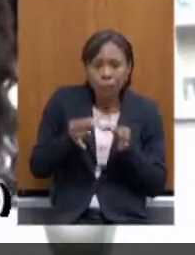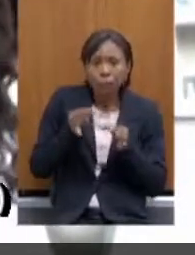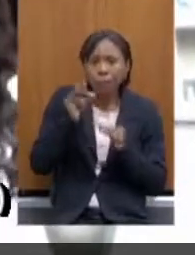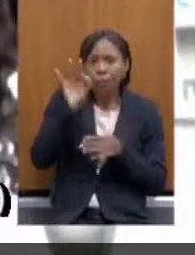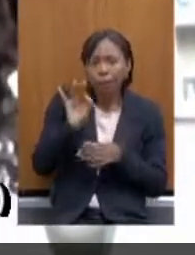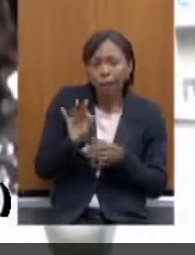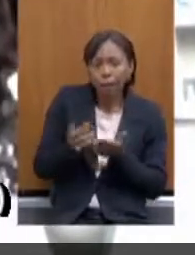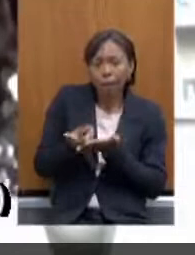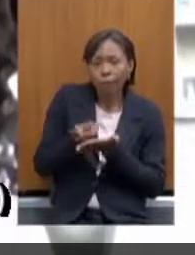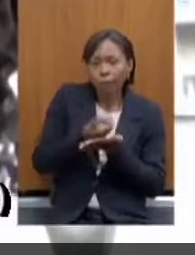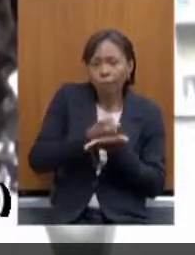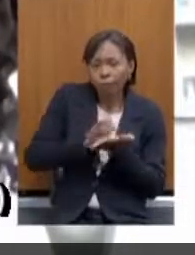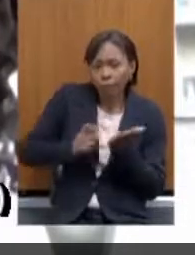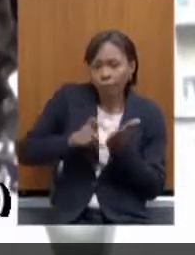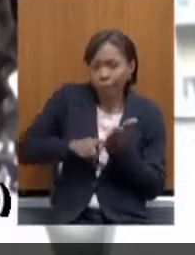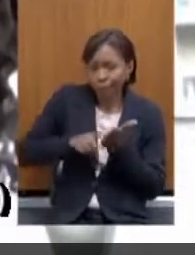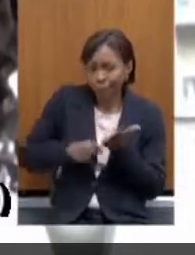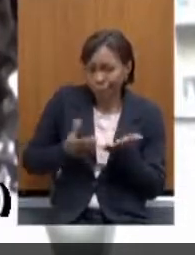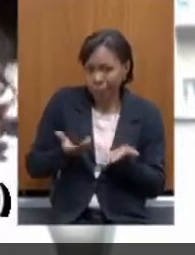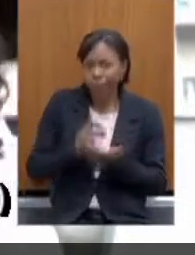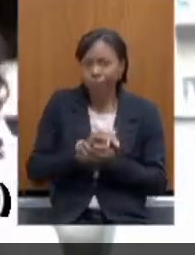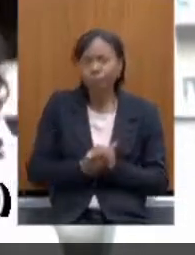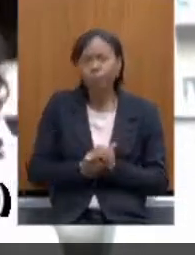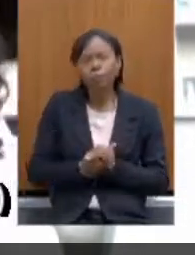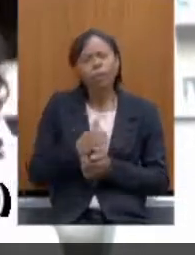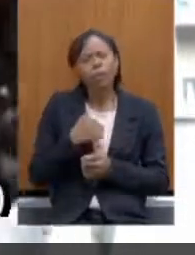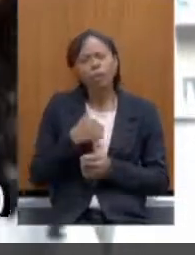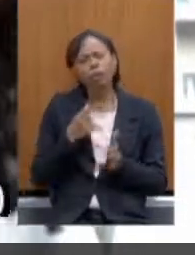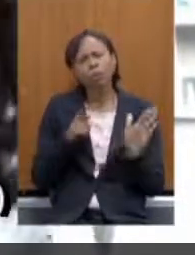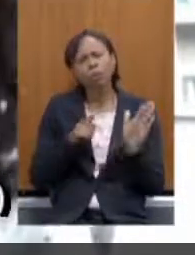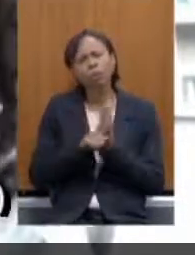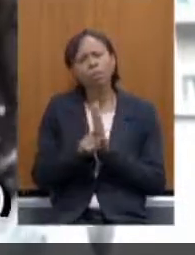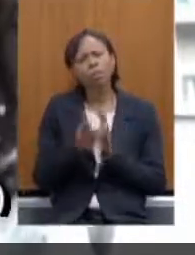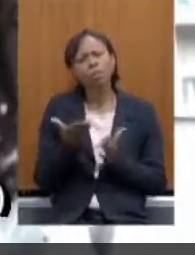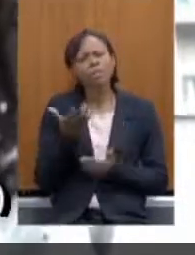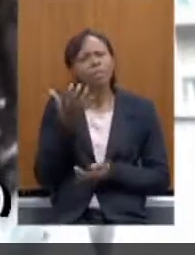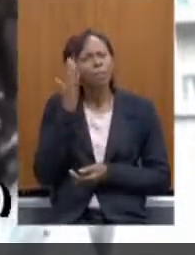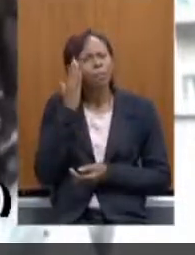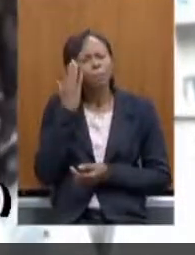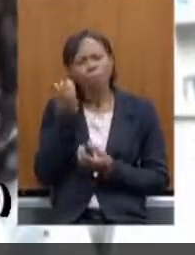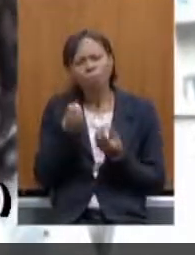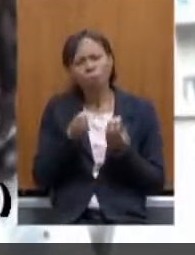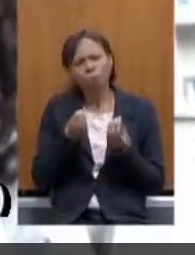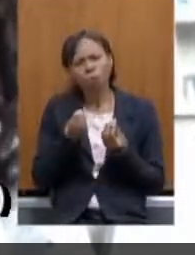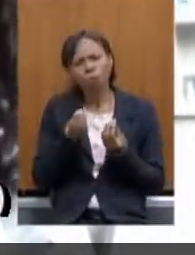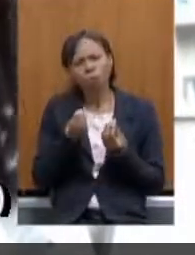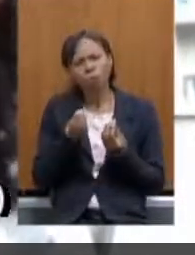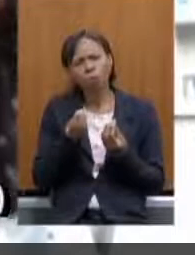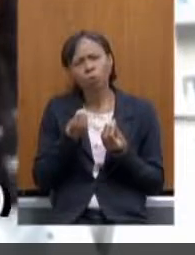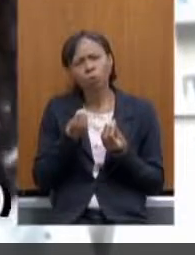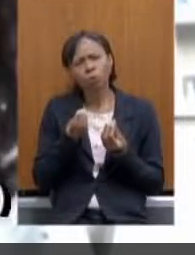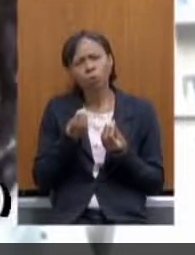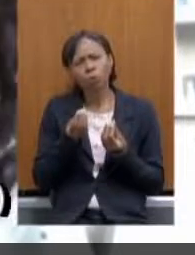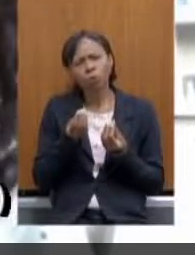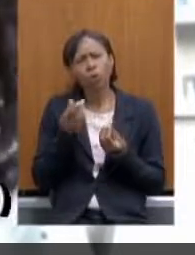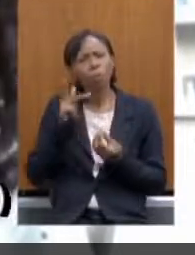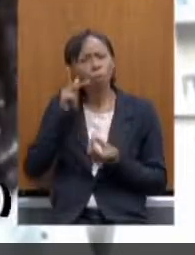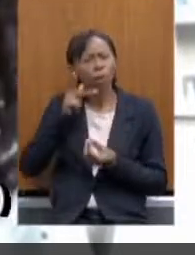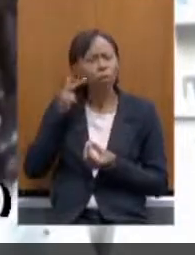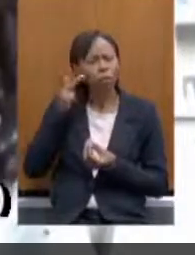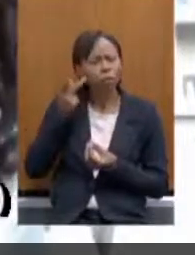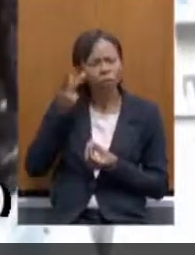saiu muito hoje além da livro eu queria saber até mesmo é de outros a